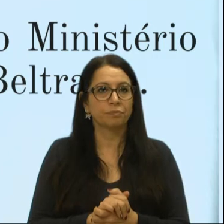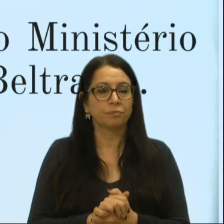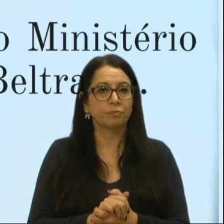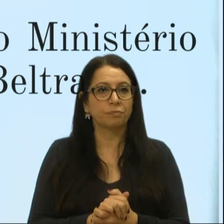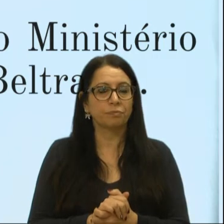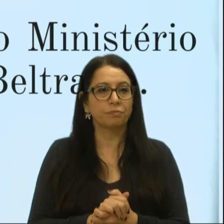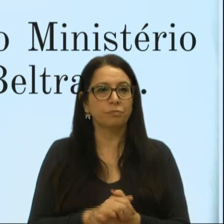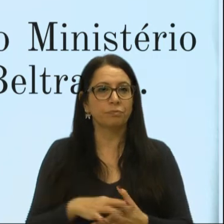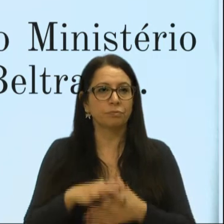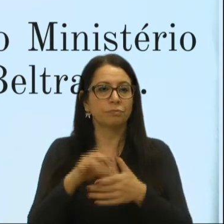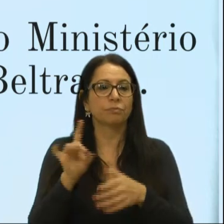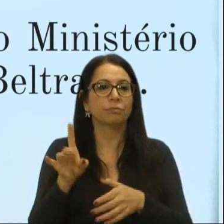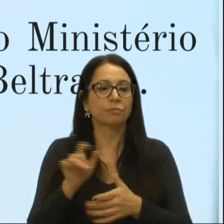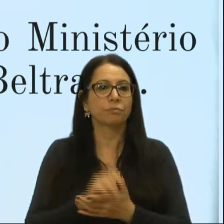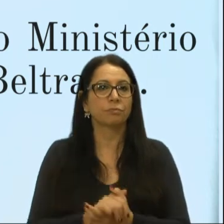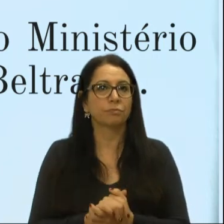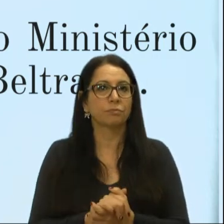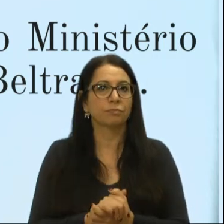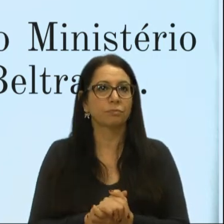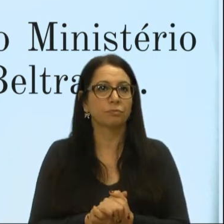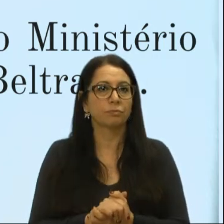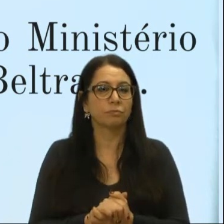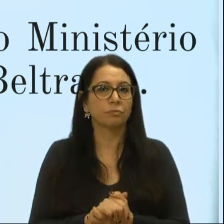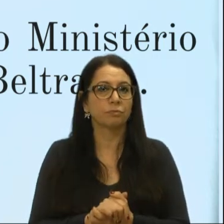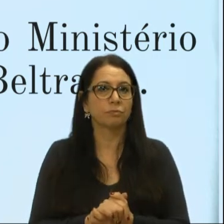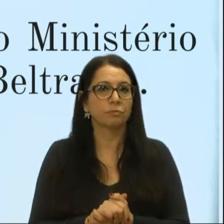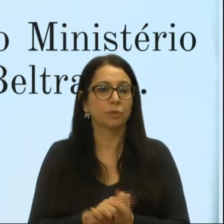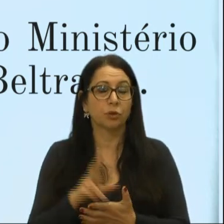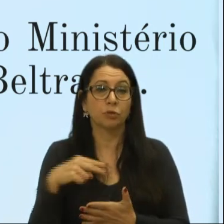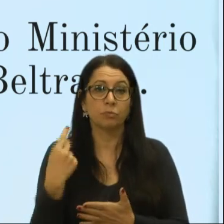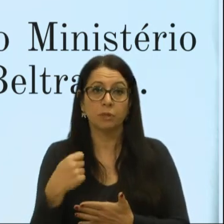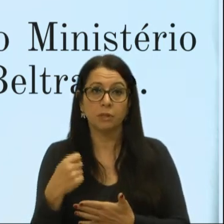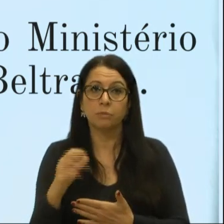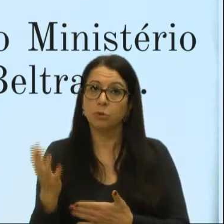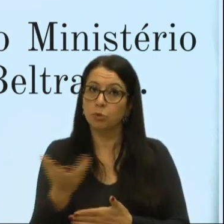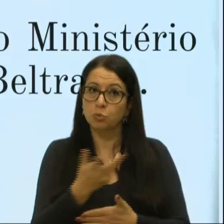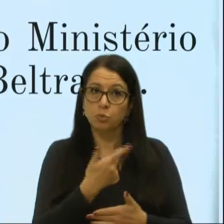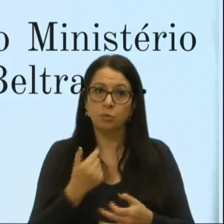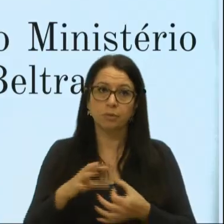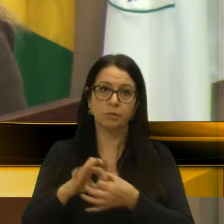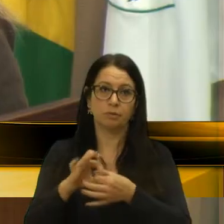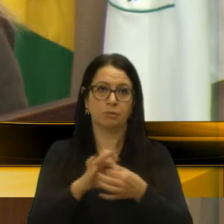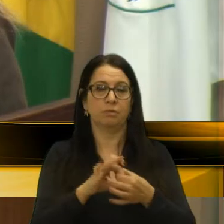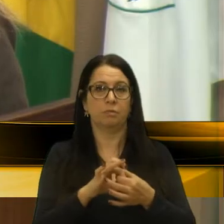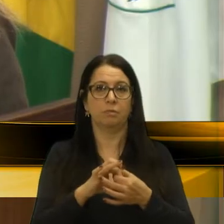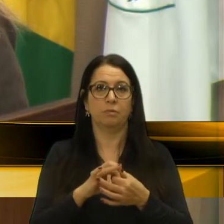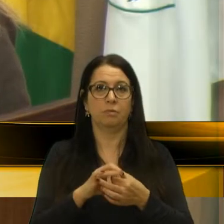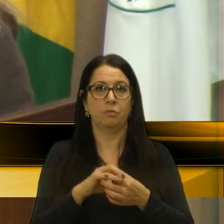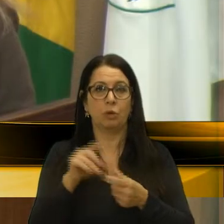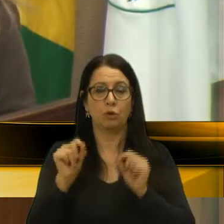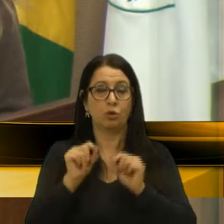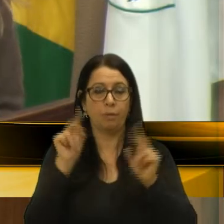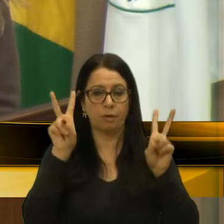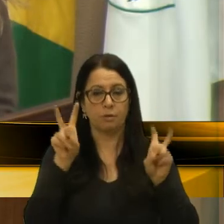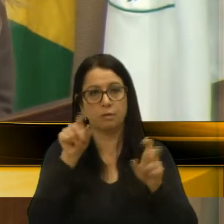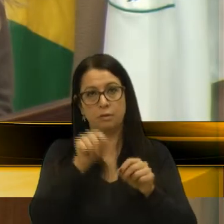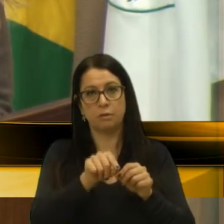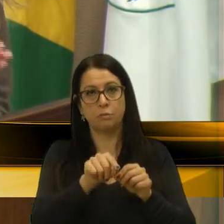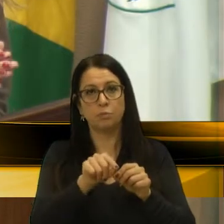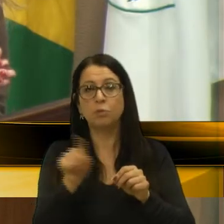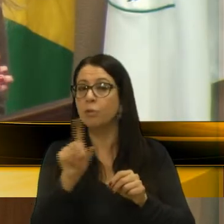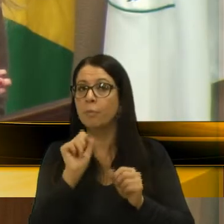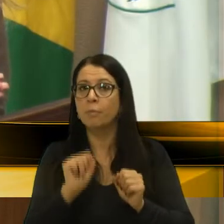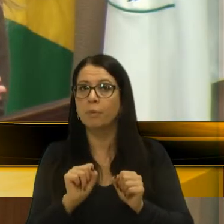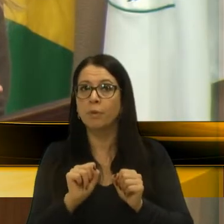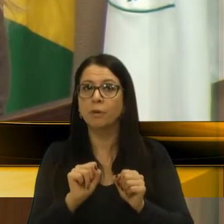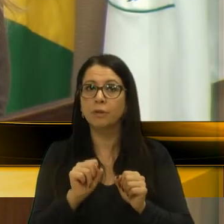Uma declaração de líder. Então, gente, assim, nós precisamos todos nos unir em relação a isso. Assim como a gente não pode